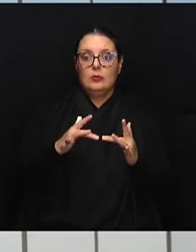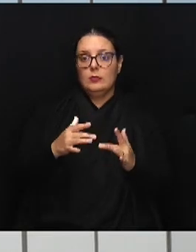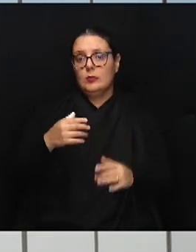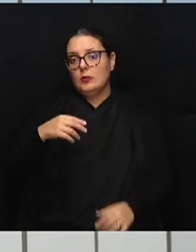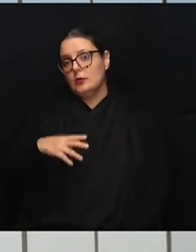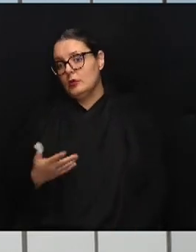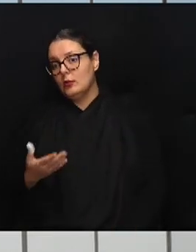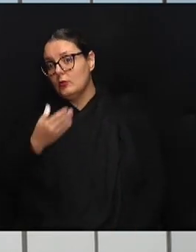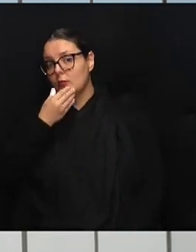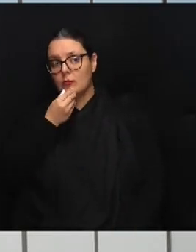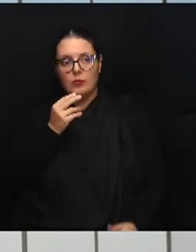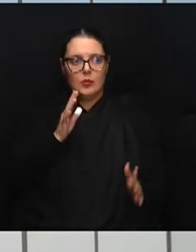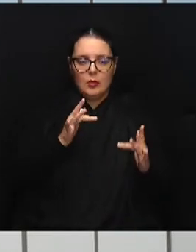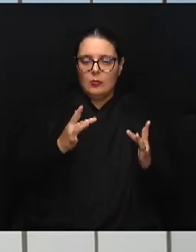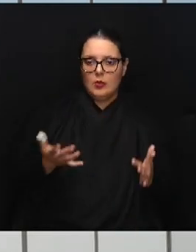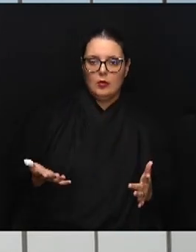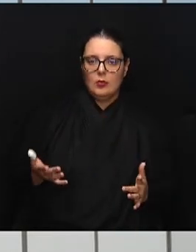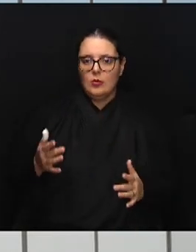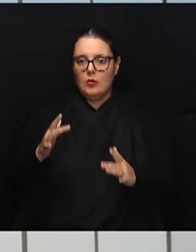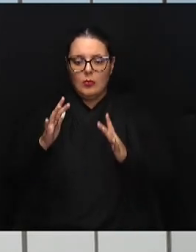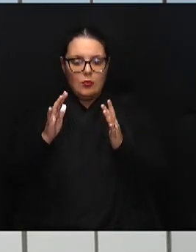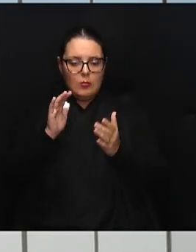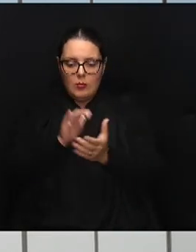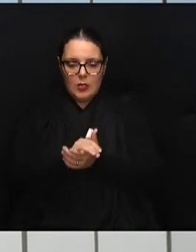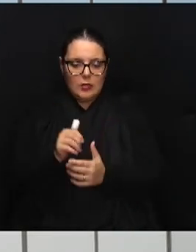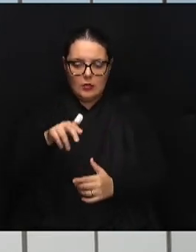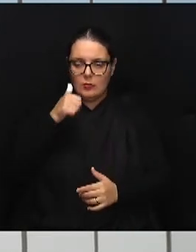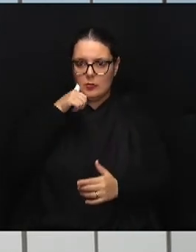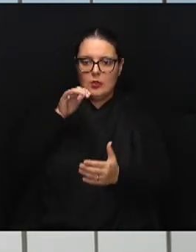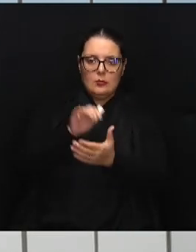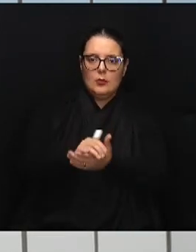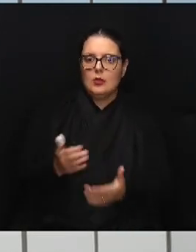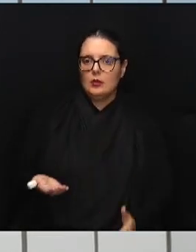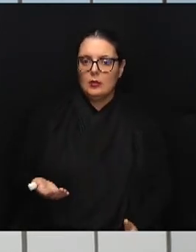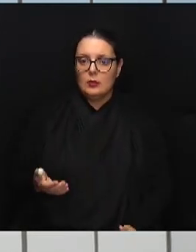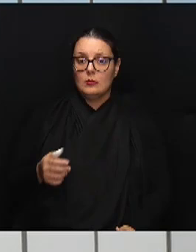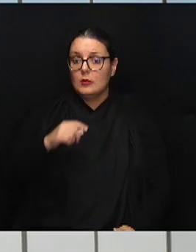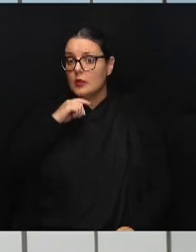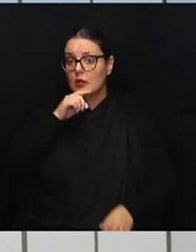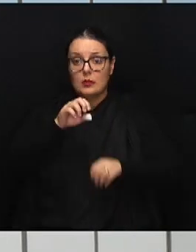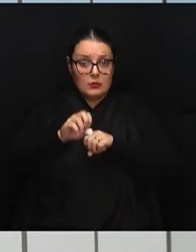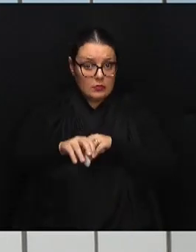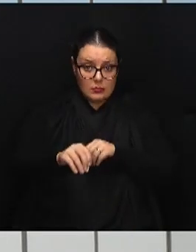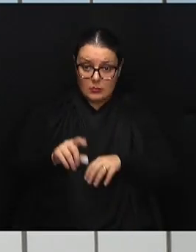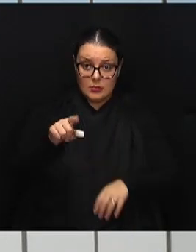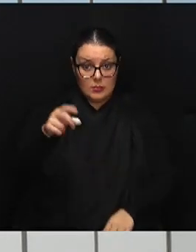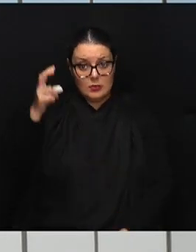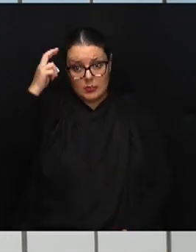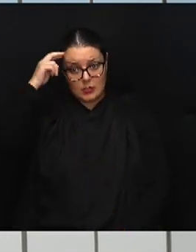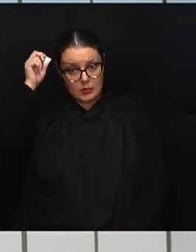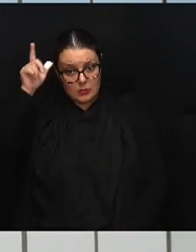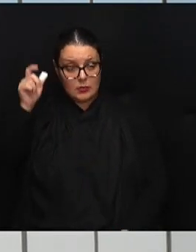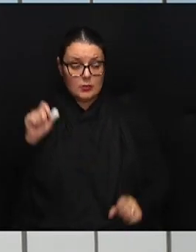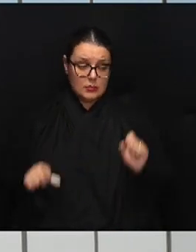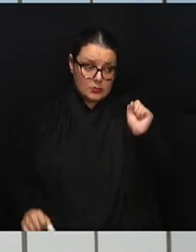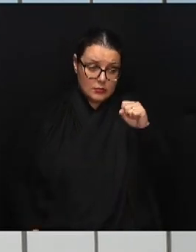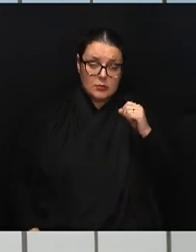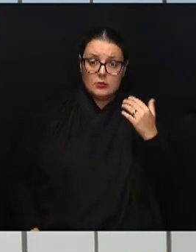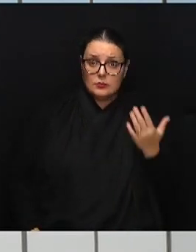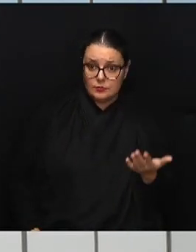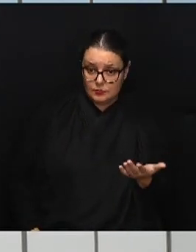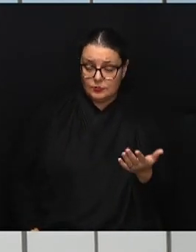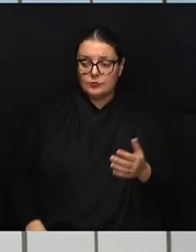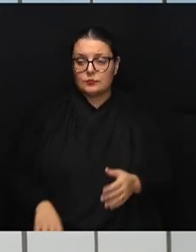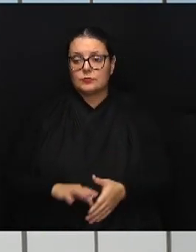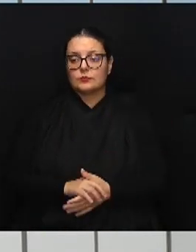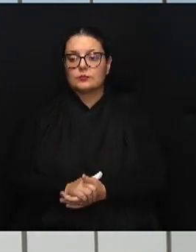namorada. Como deve agir um marido ou uma esposa. Mas ninguém nunca ensinou nada. Isso é cultura. Sim. Né? Então,